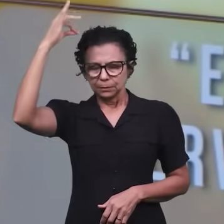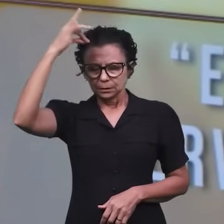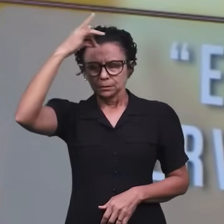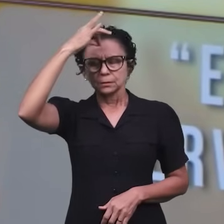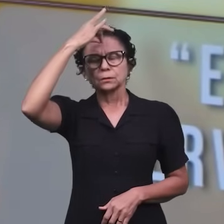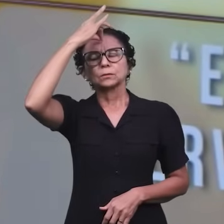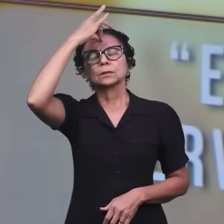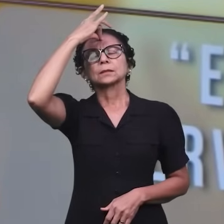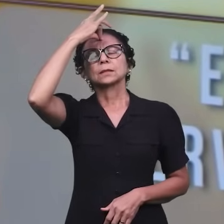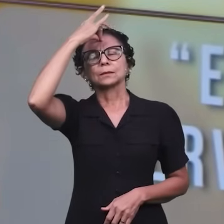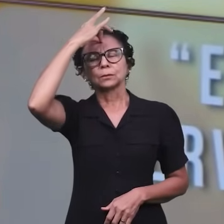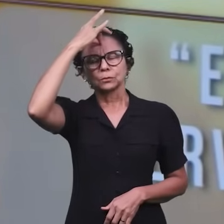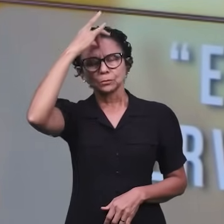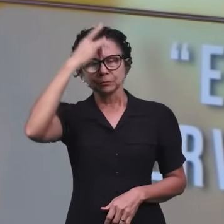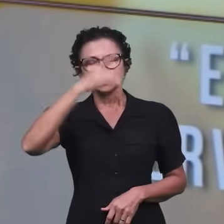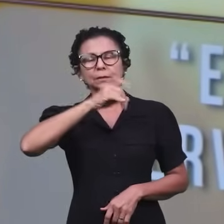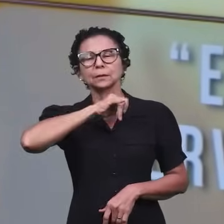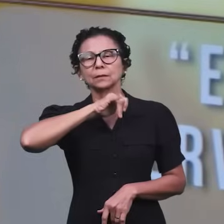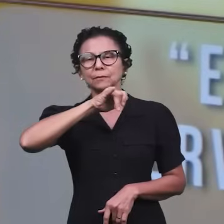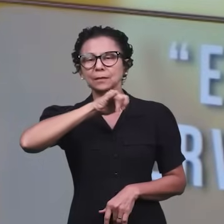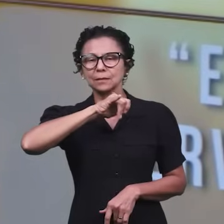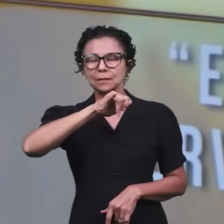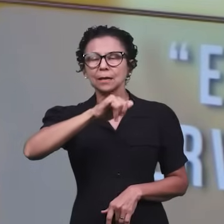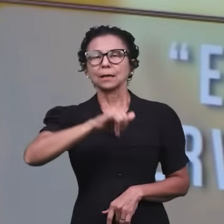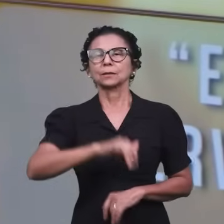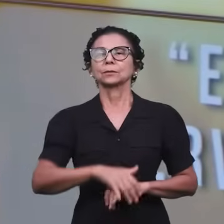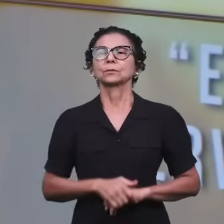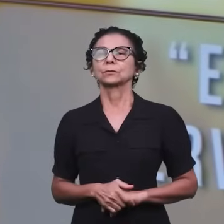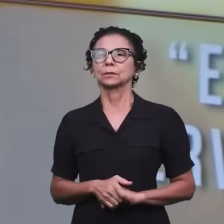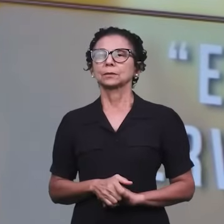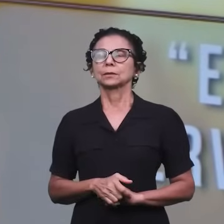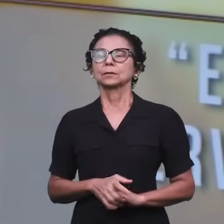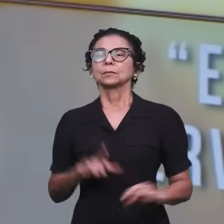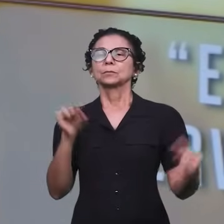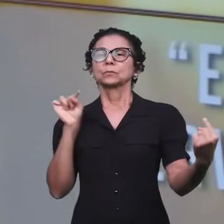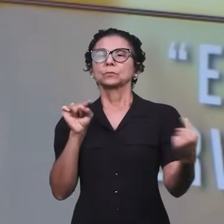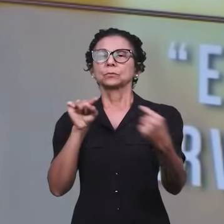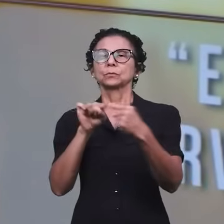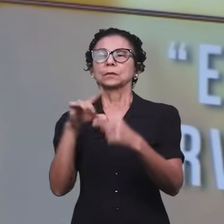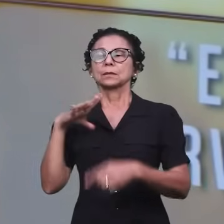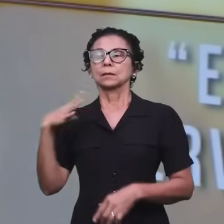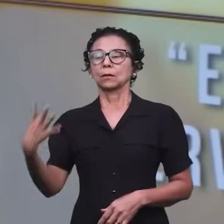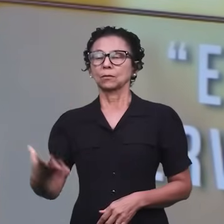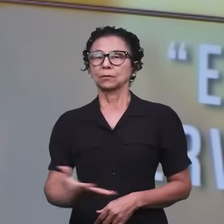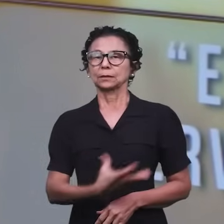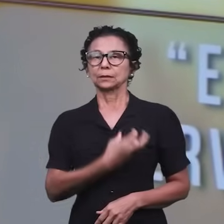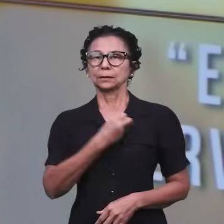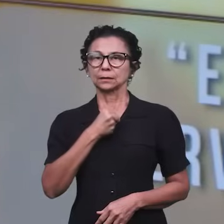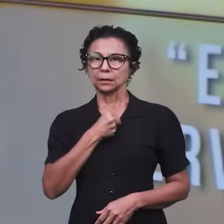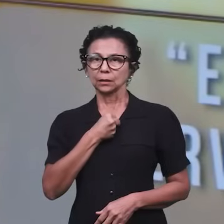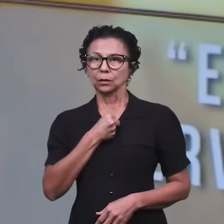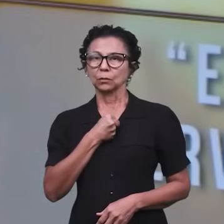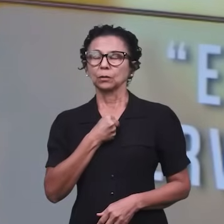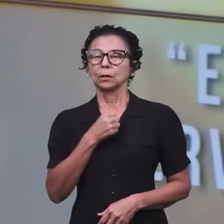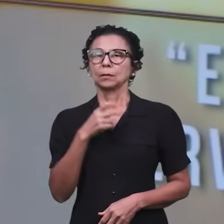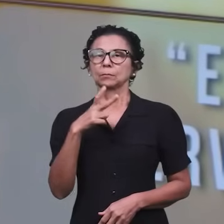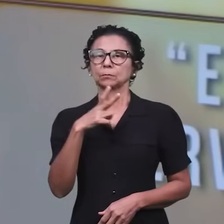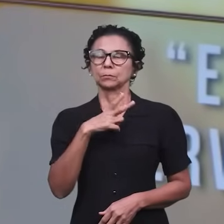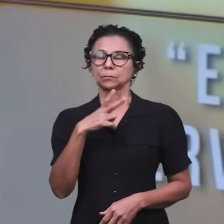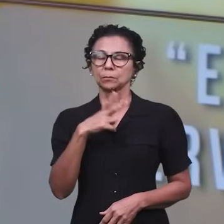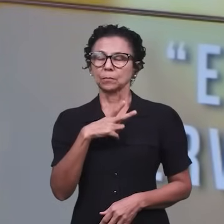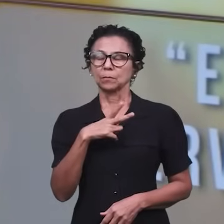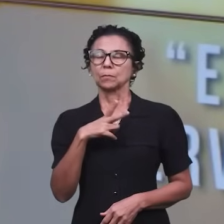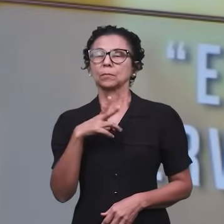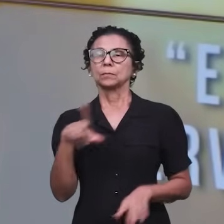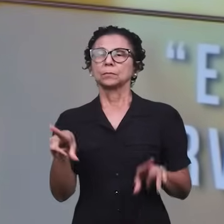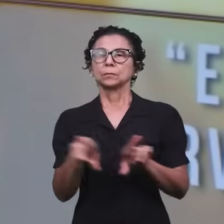de salvação nossa e de toda a nossa casa, que é sempre o propósito do Senhor. Crê no Senhor e